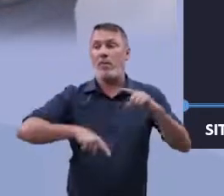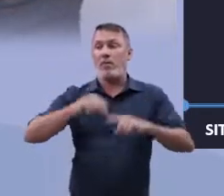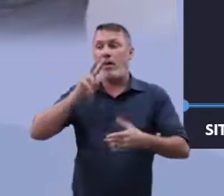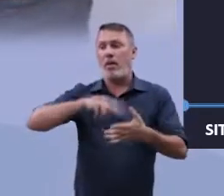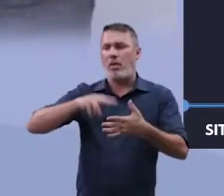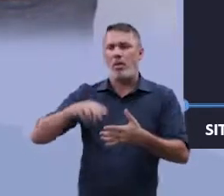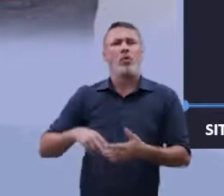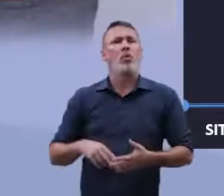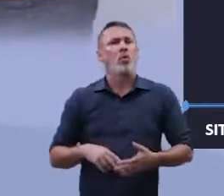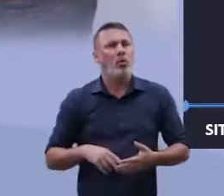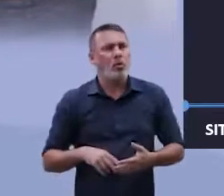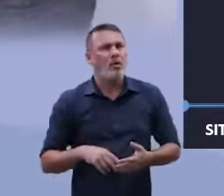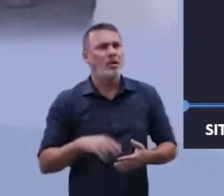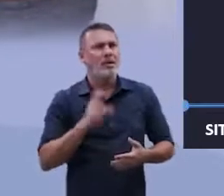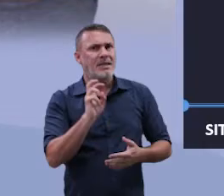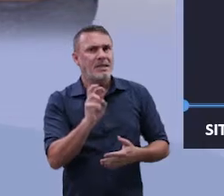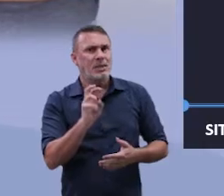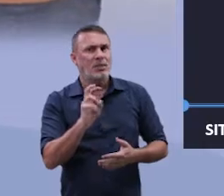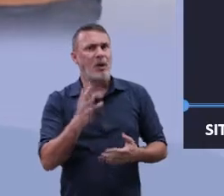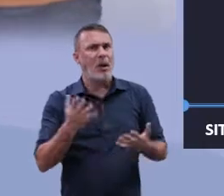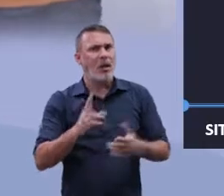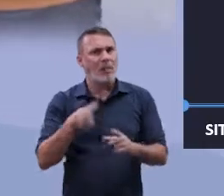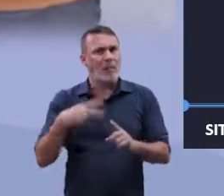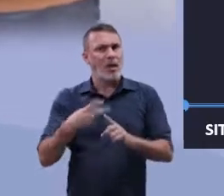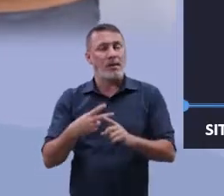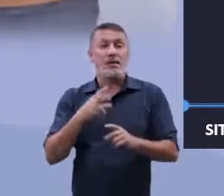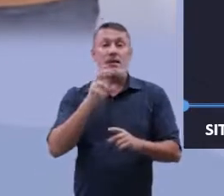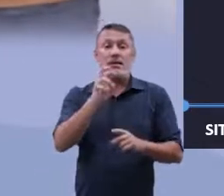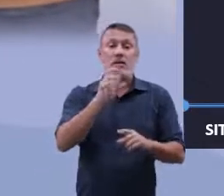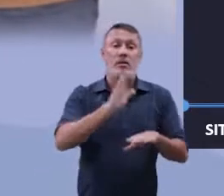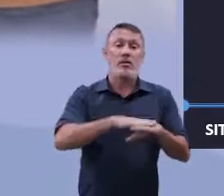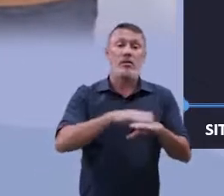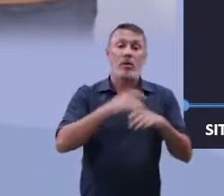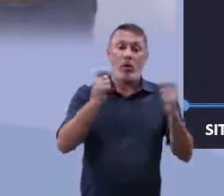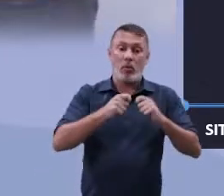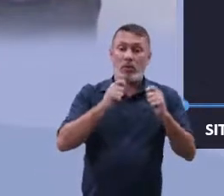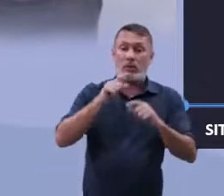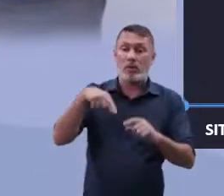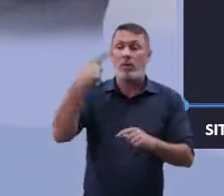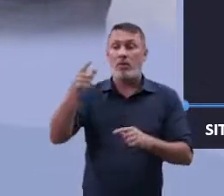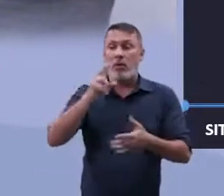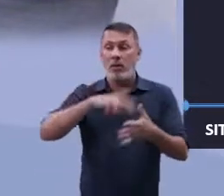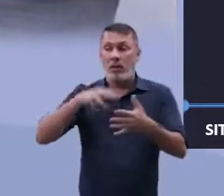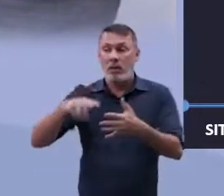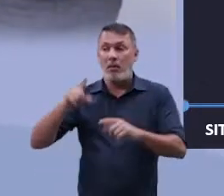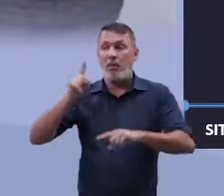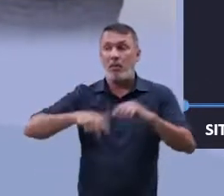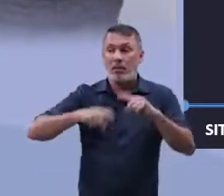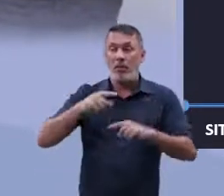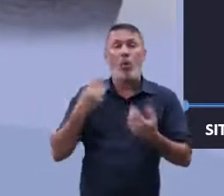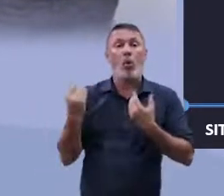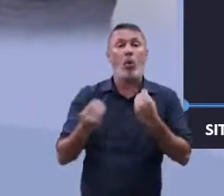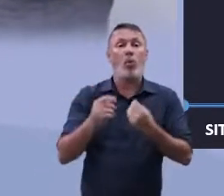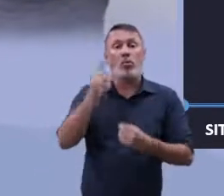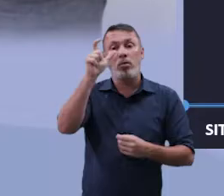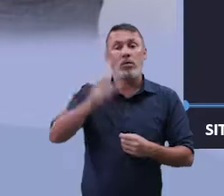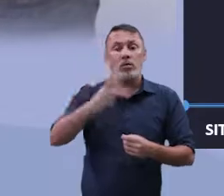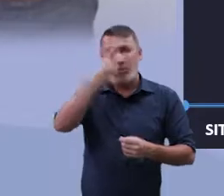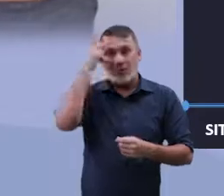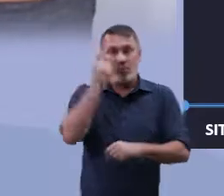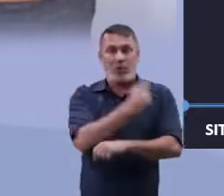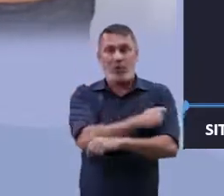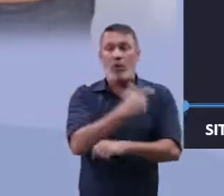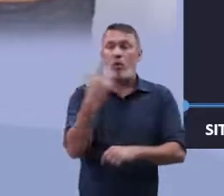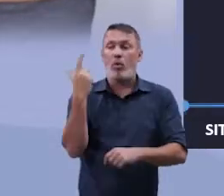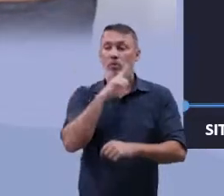de um material de leitura. Ué, professor, mas eram 5. Sim, eram 5 as competências. Mas na próxima aula vamos falar como que o candidato